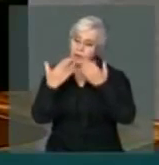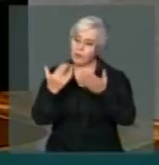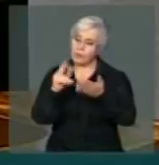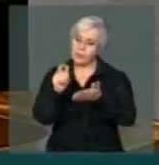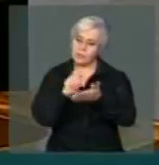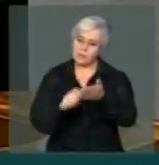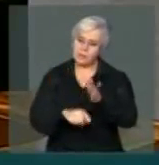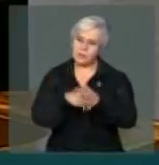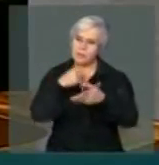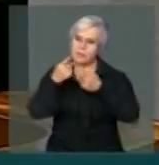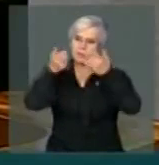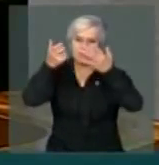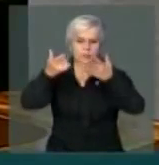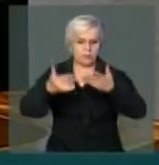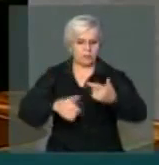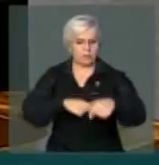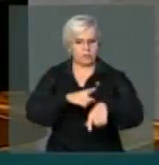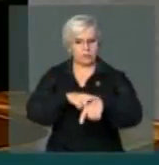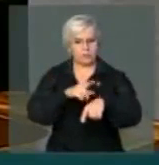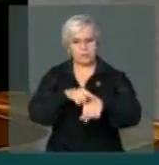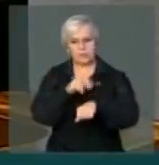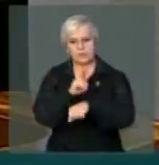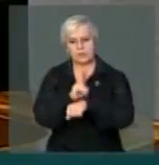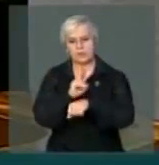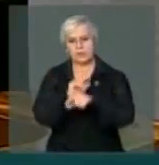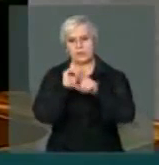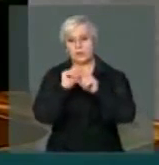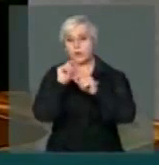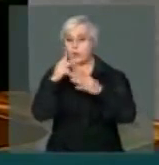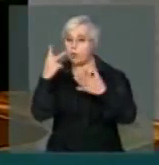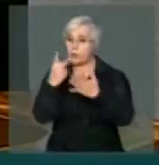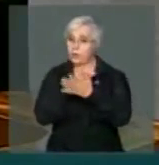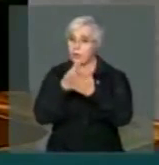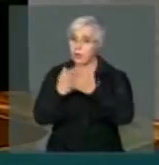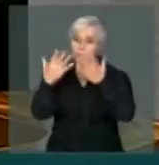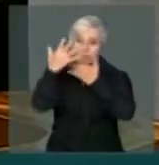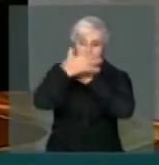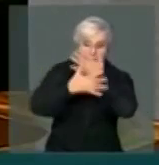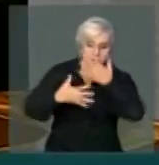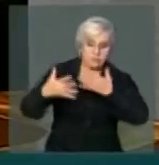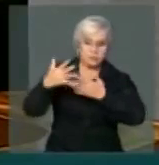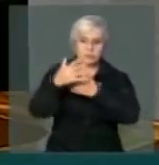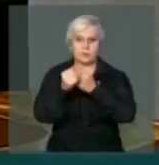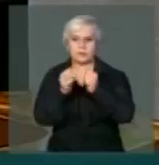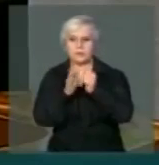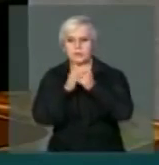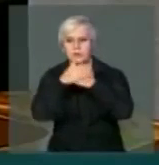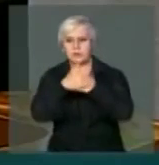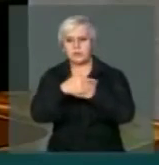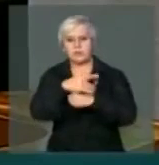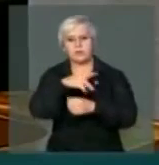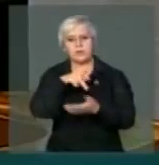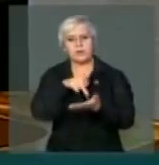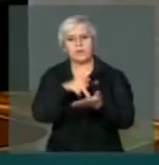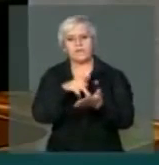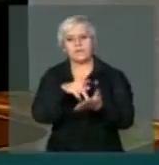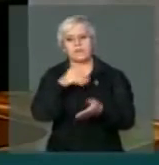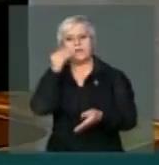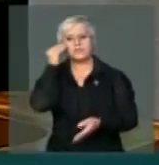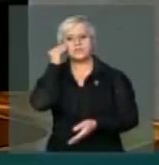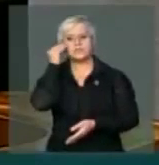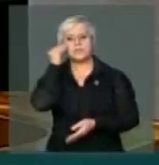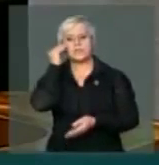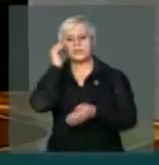sólidos nos argumentos ao defenderem que o pano de fundo desta disputa sem trégua reside na tentativa